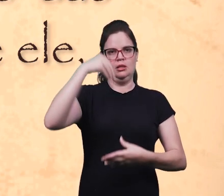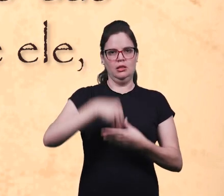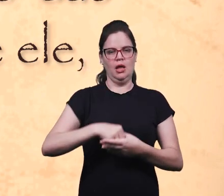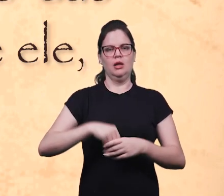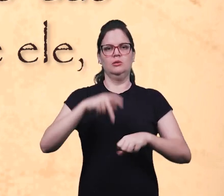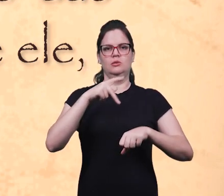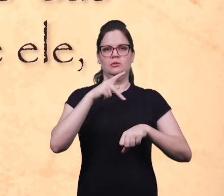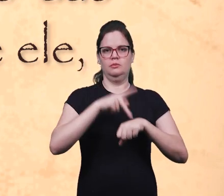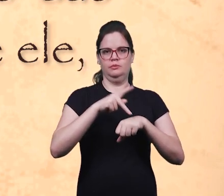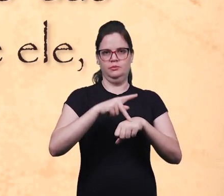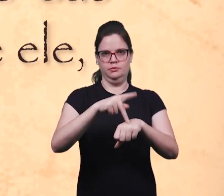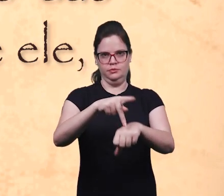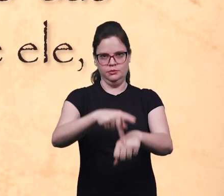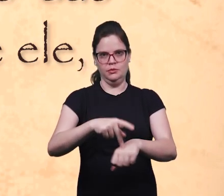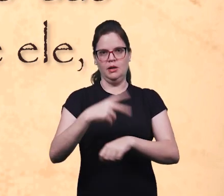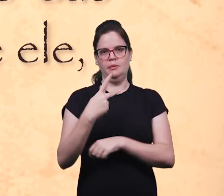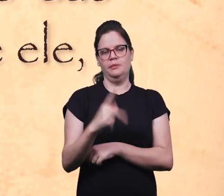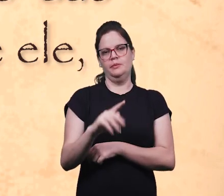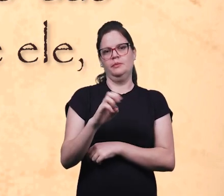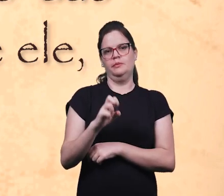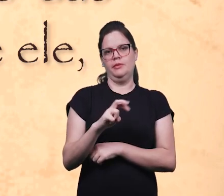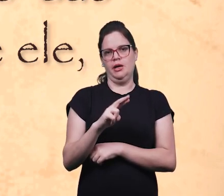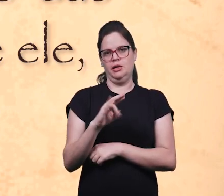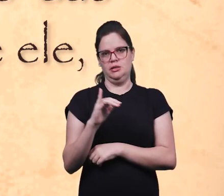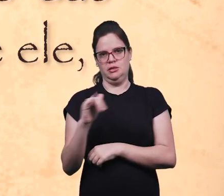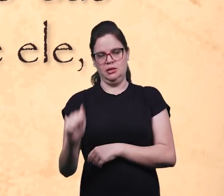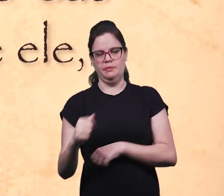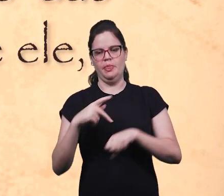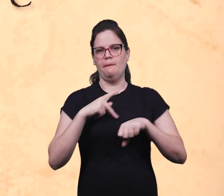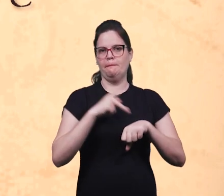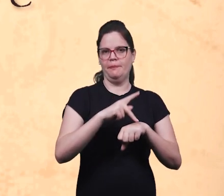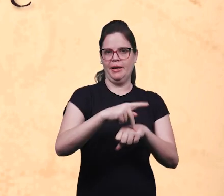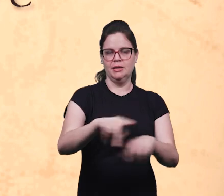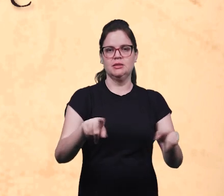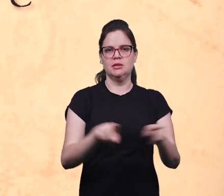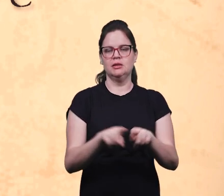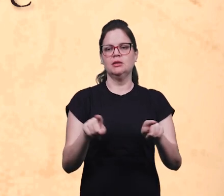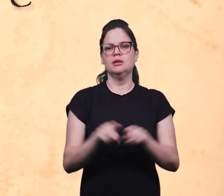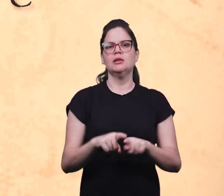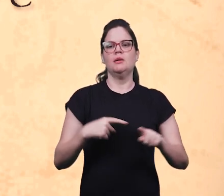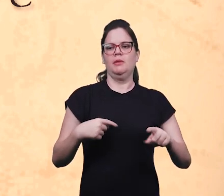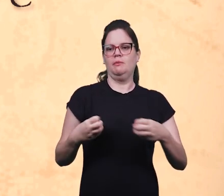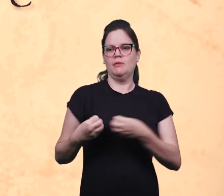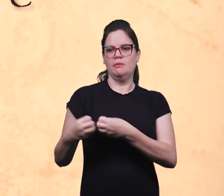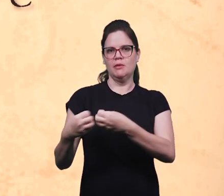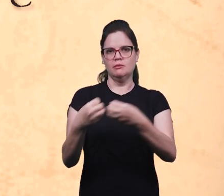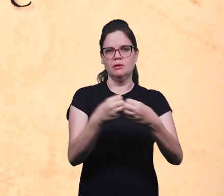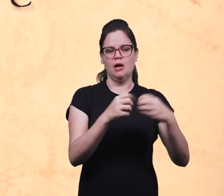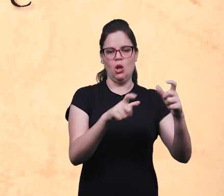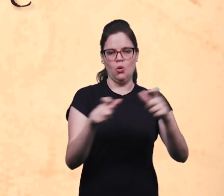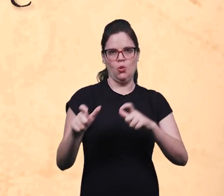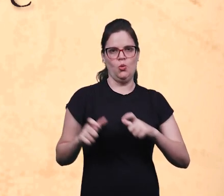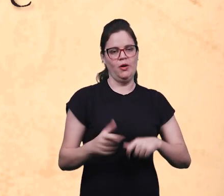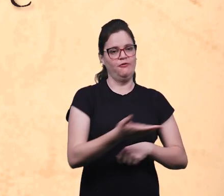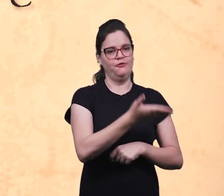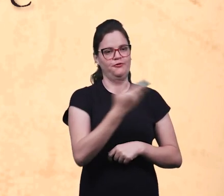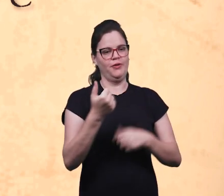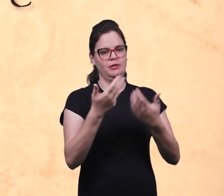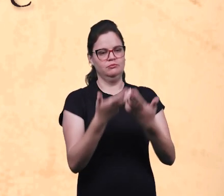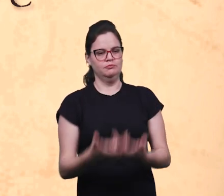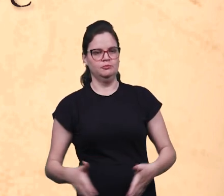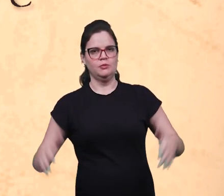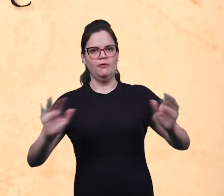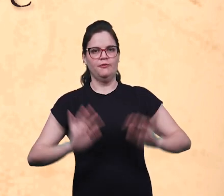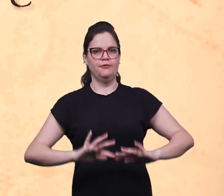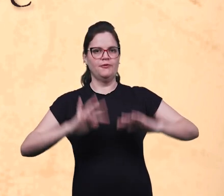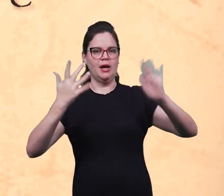Média, e os maiores senhores das províncias estavam perante ele, para mostrar as riquezas da glória do seu